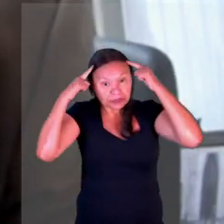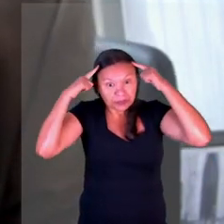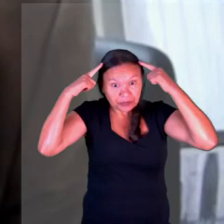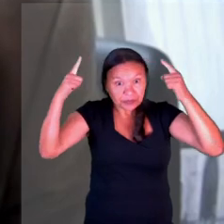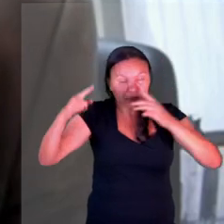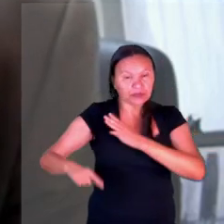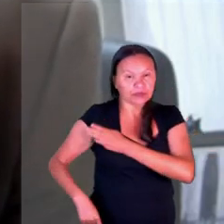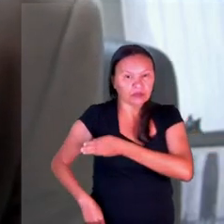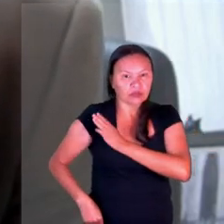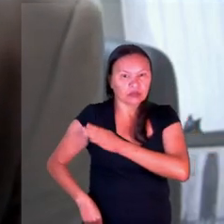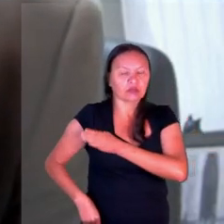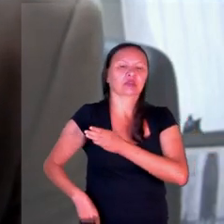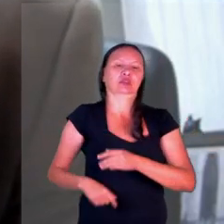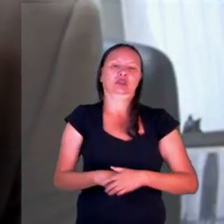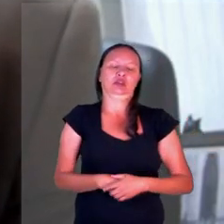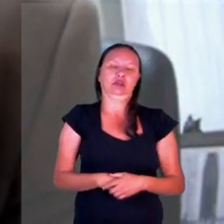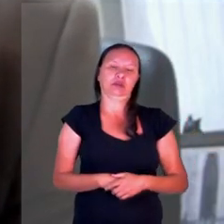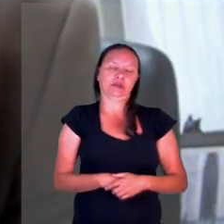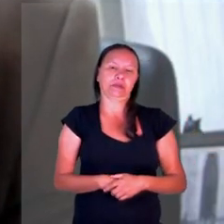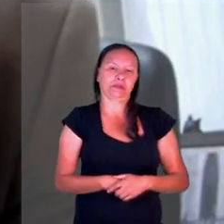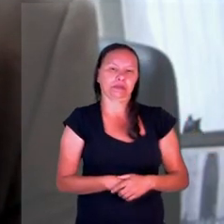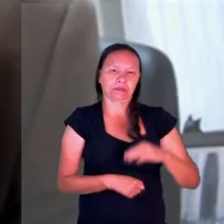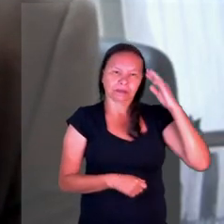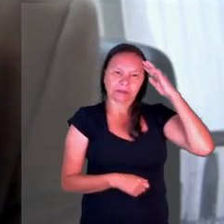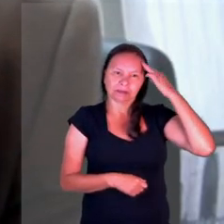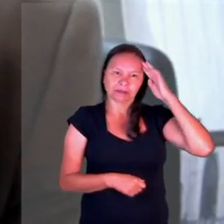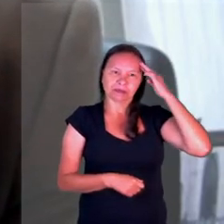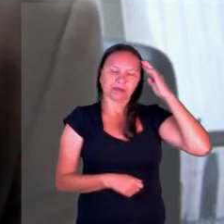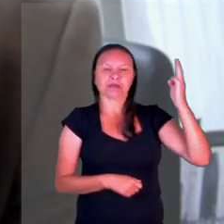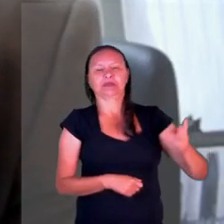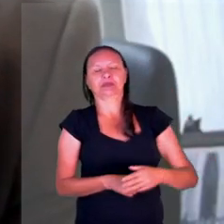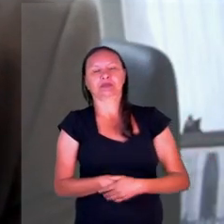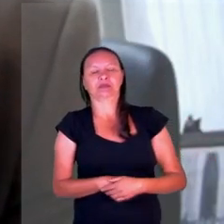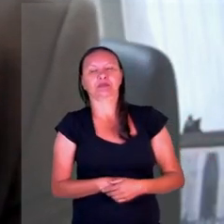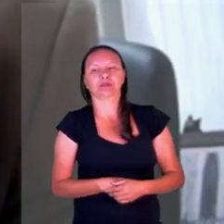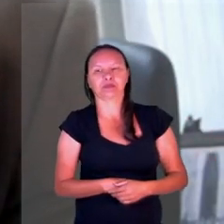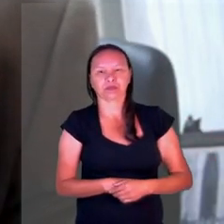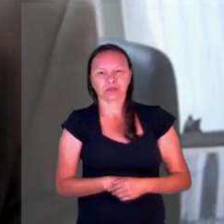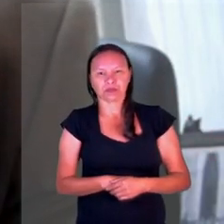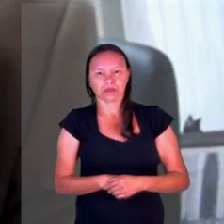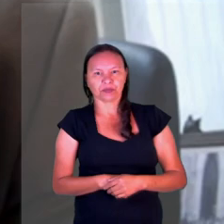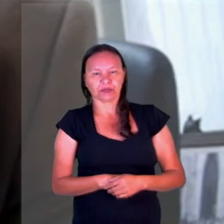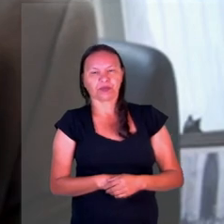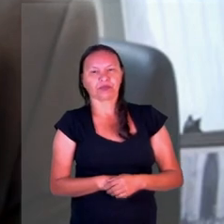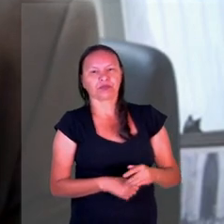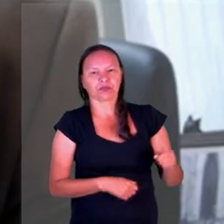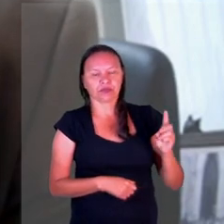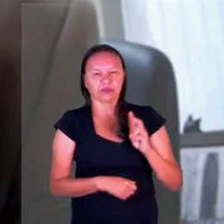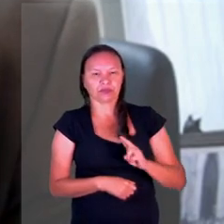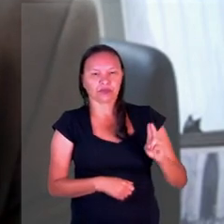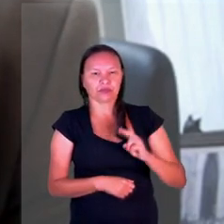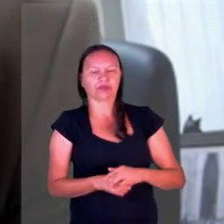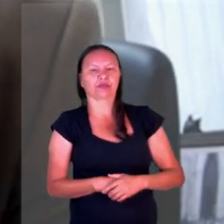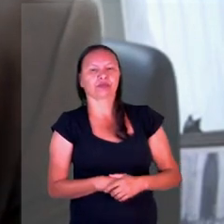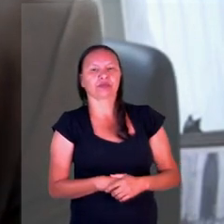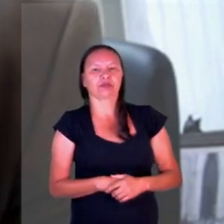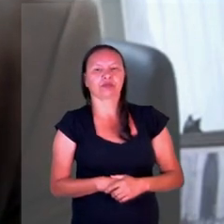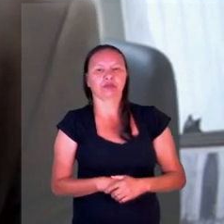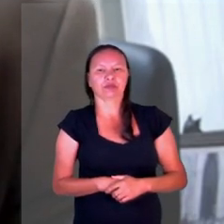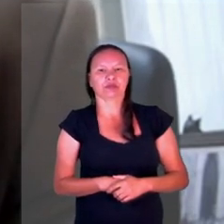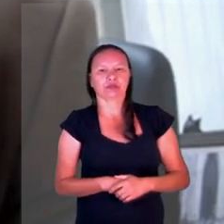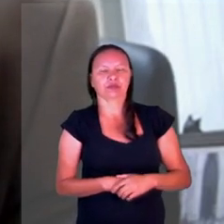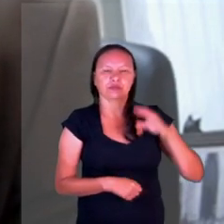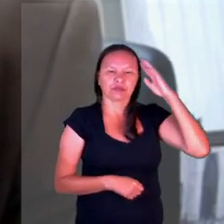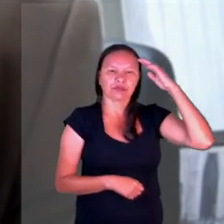coração esse esse objetivo de cumprimento das nossas funções institucionais né